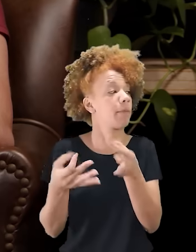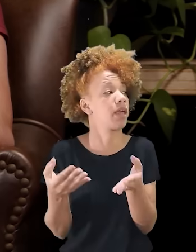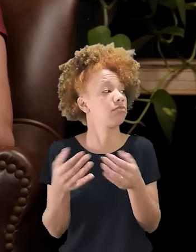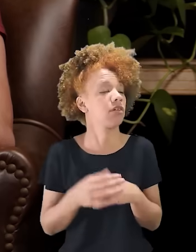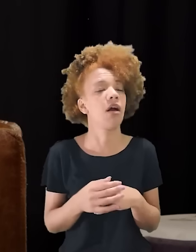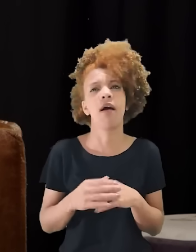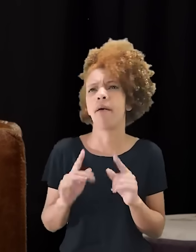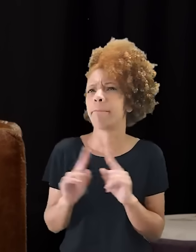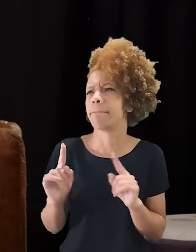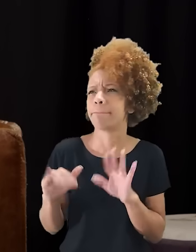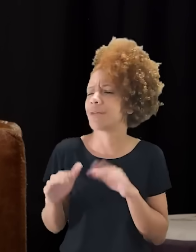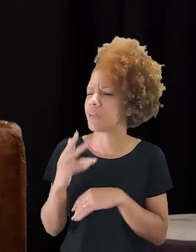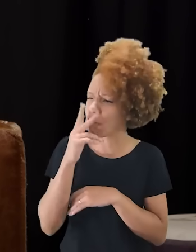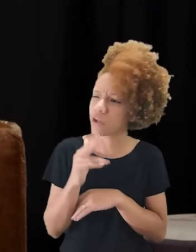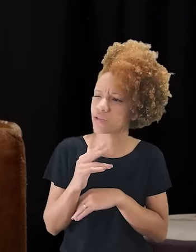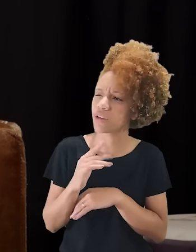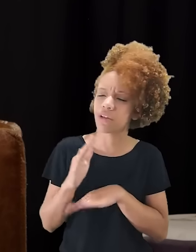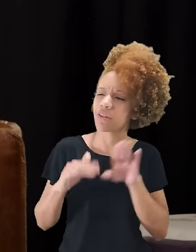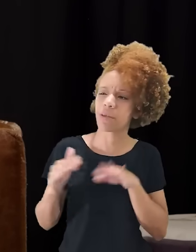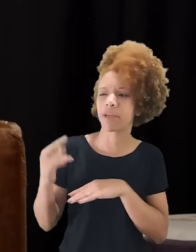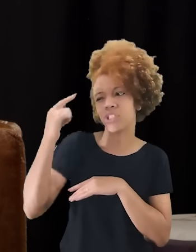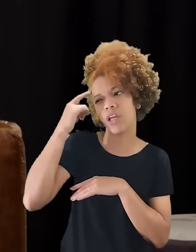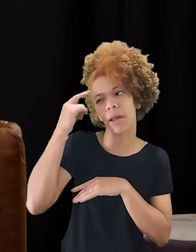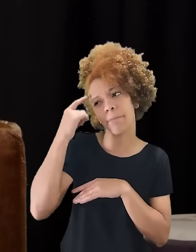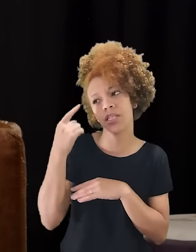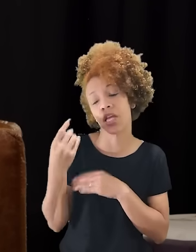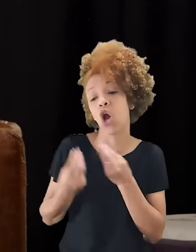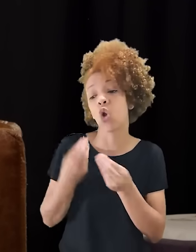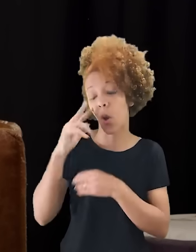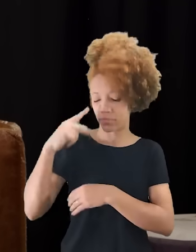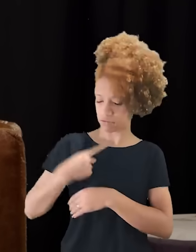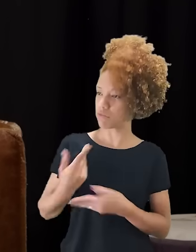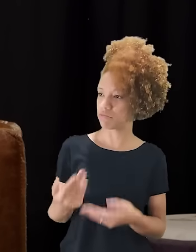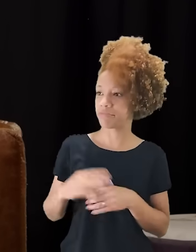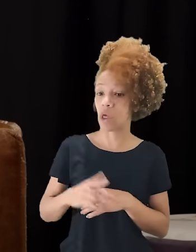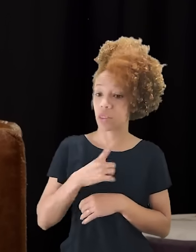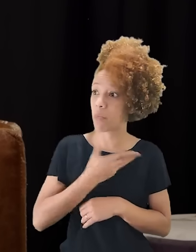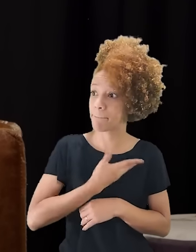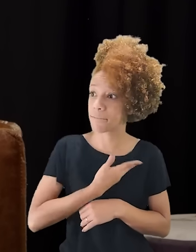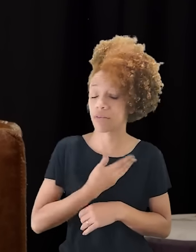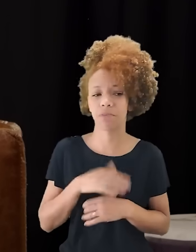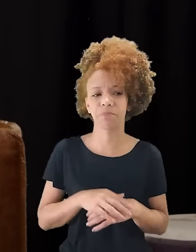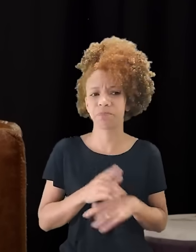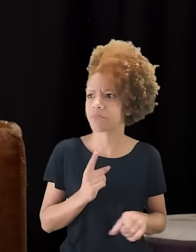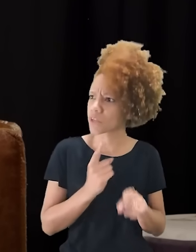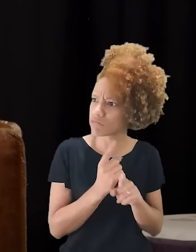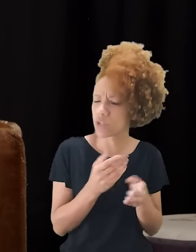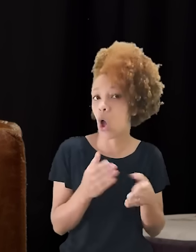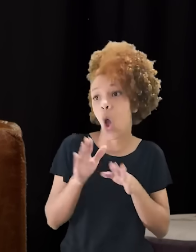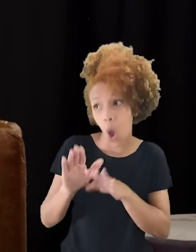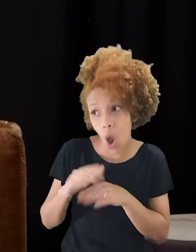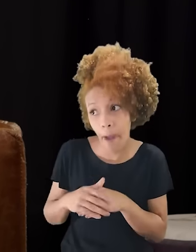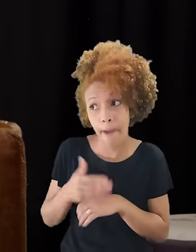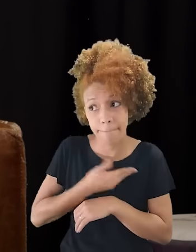entender não eu acho que depende muito da cabeça e de como a pessoa se enxerga sabe eu tenho uma amiga minha que eu encontrei com ela esses dias ela fal